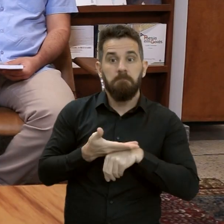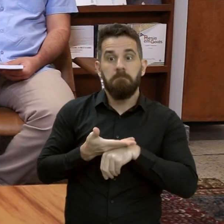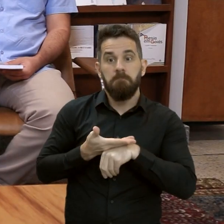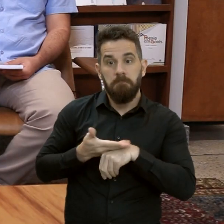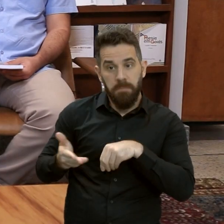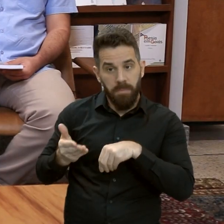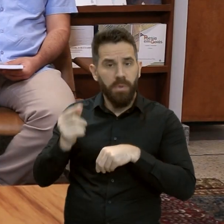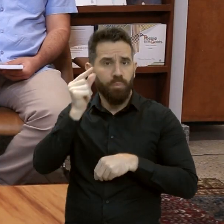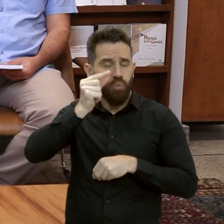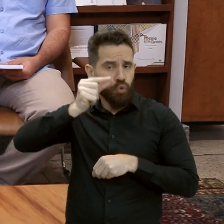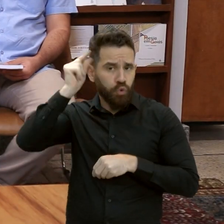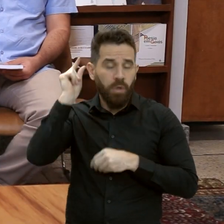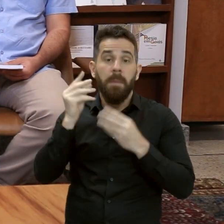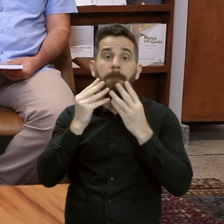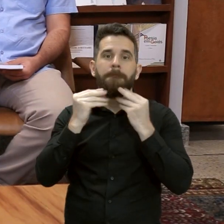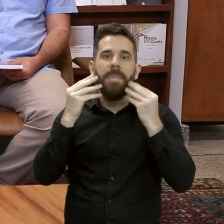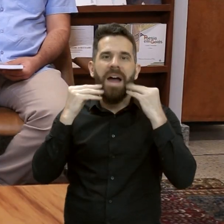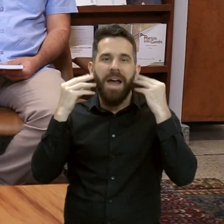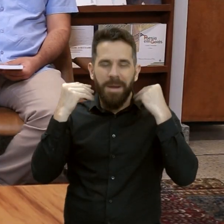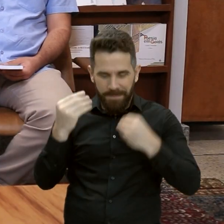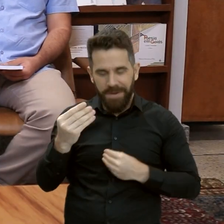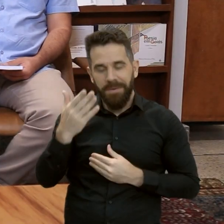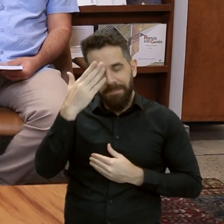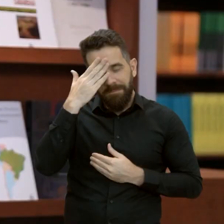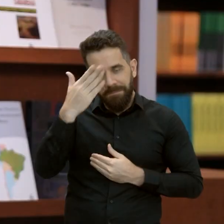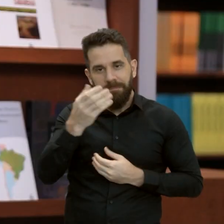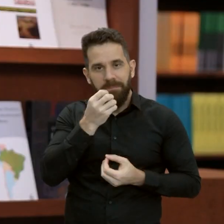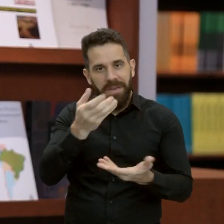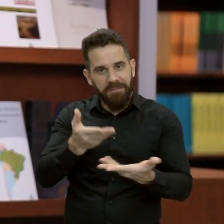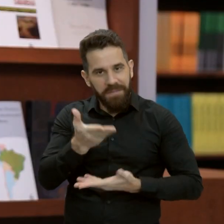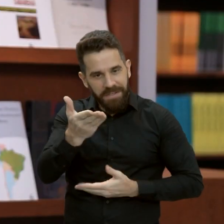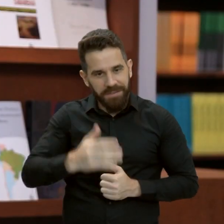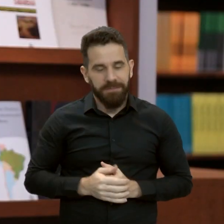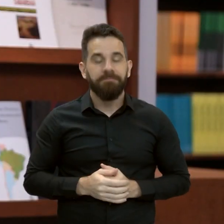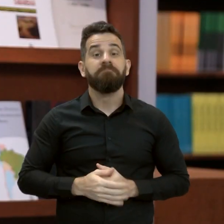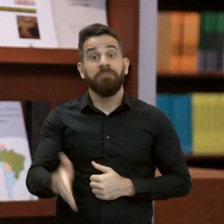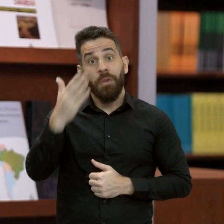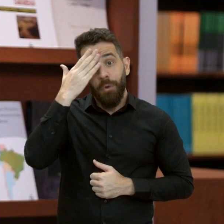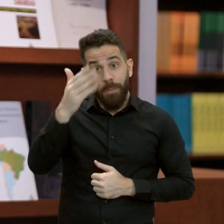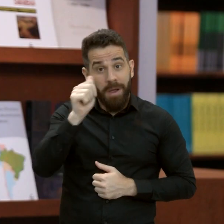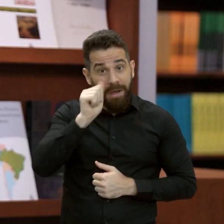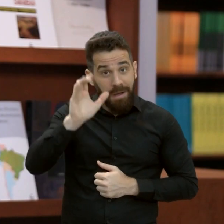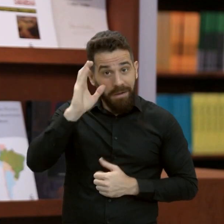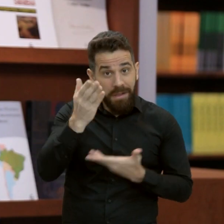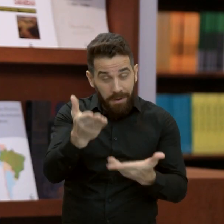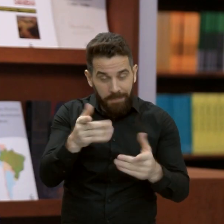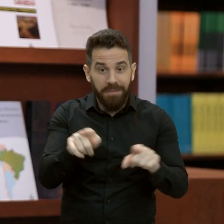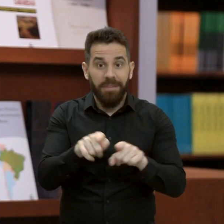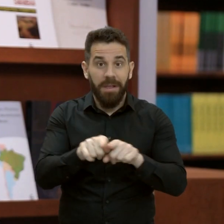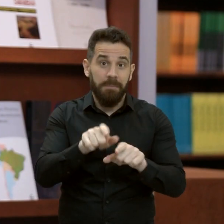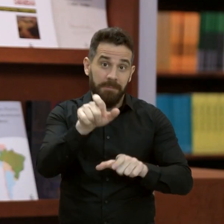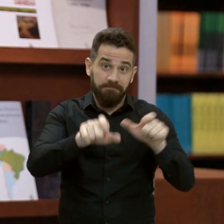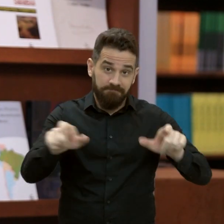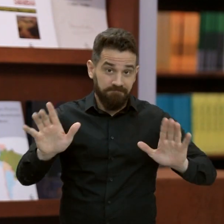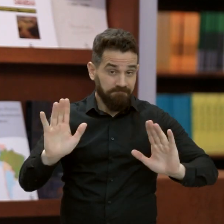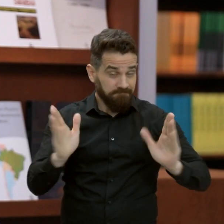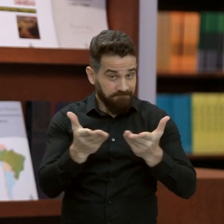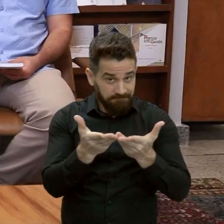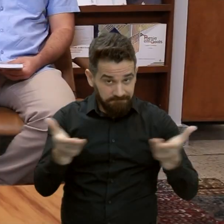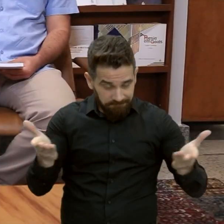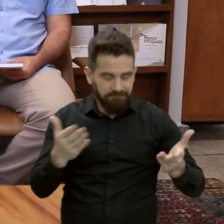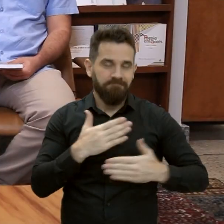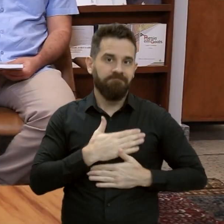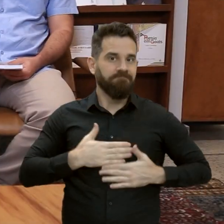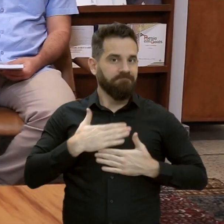Tudo bem? Seja bem-vindo aqui ao nosso quadro Publicações. Obrigado, Ana Clelma. Olá a todos e todas. É uma alegria estar com vocês hoje.